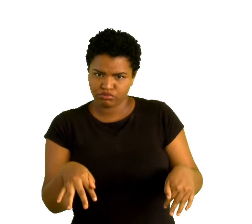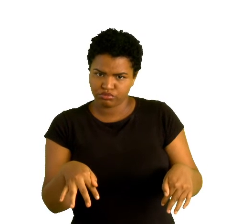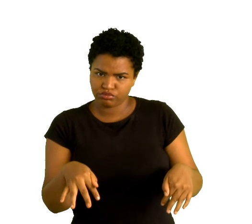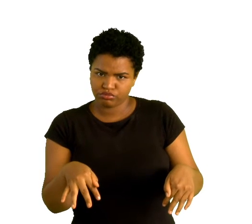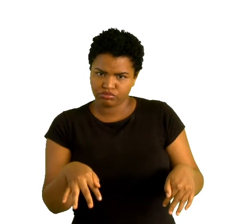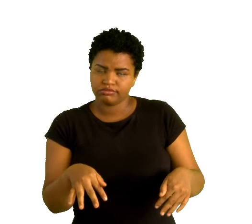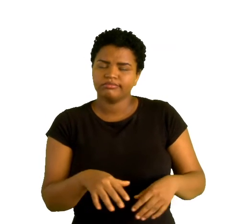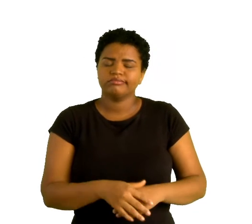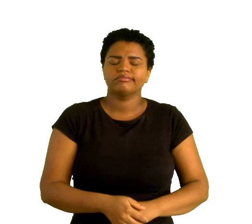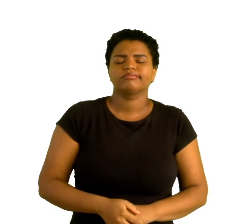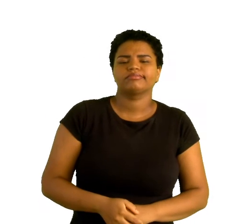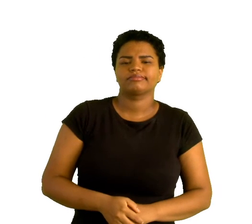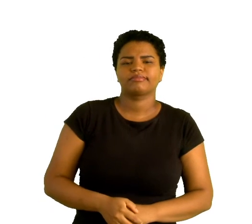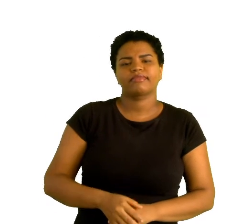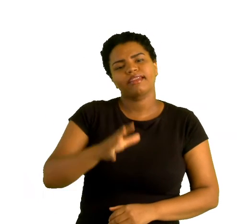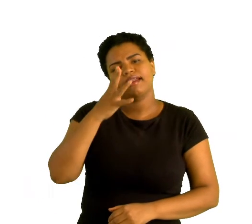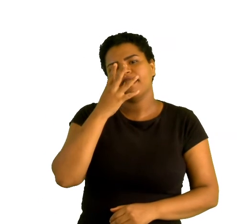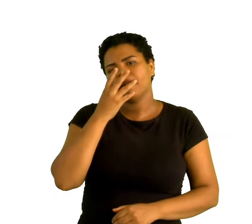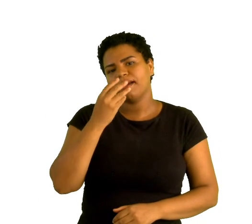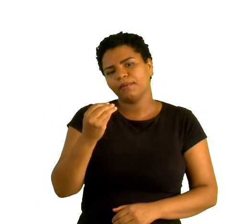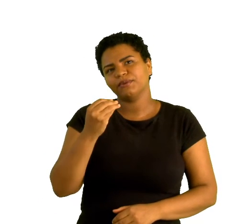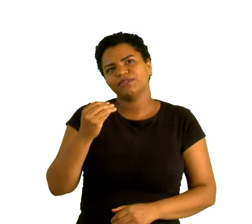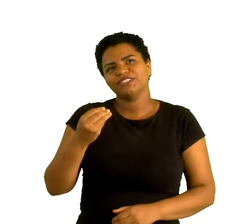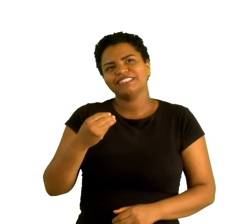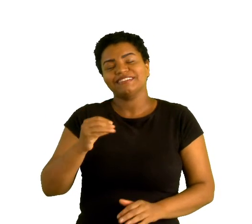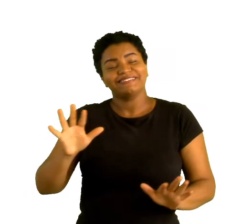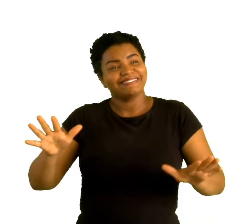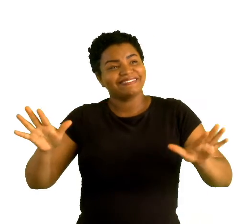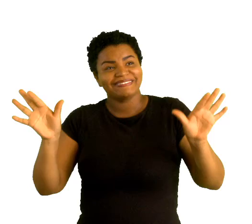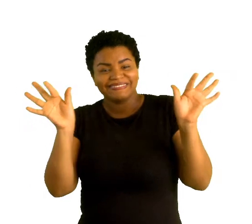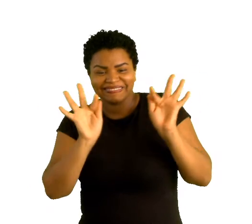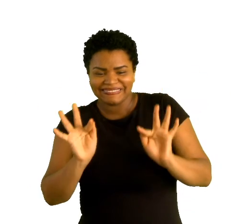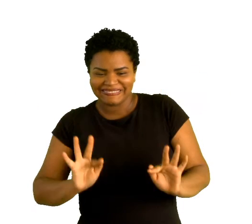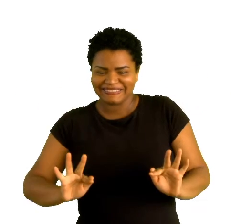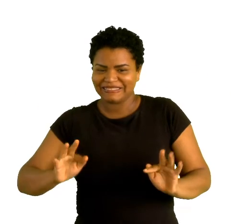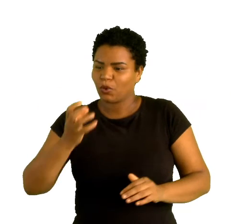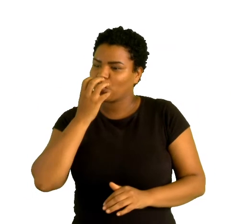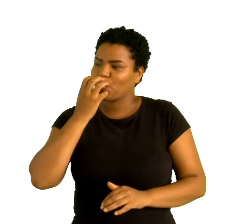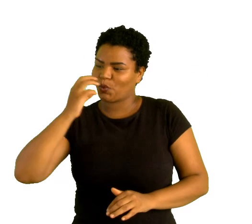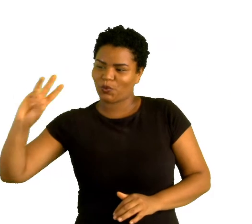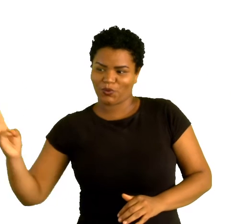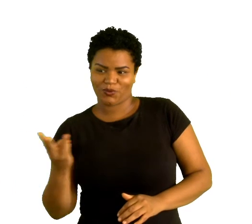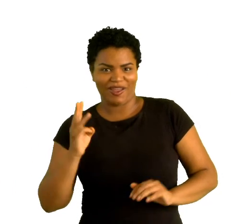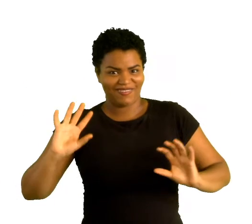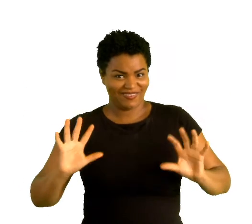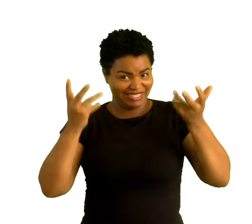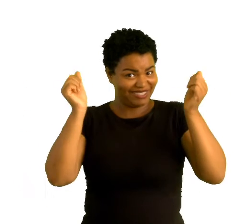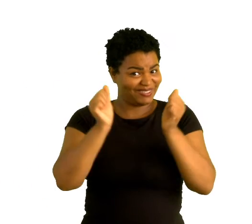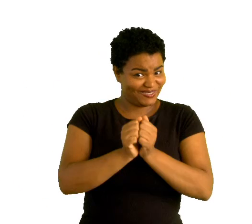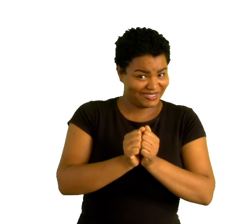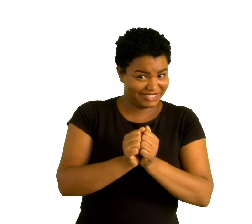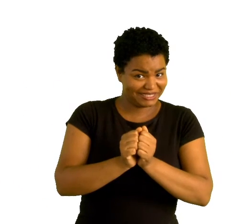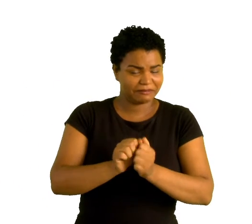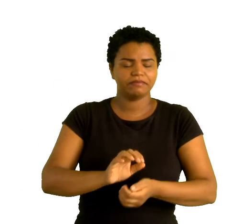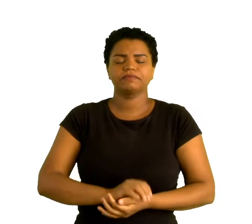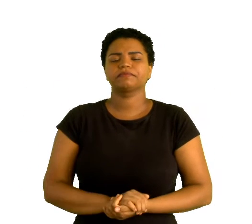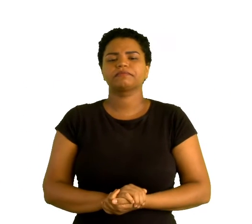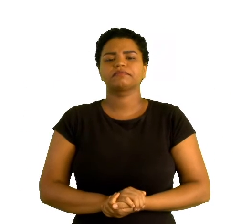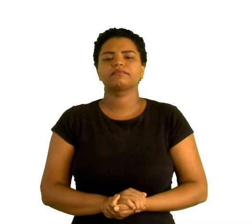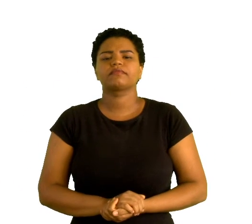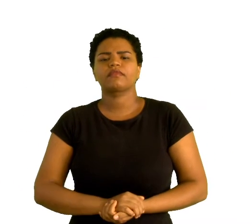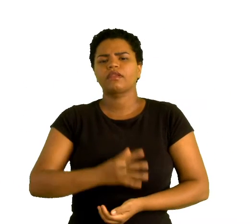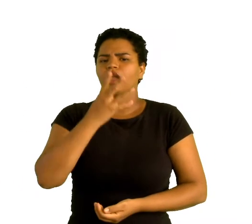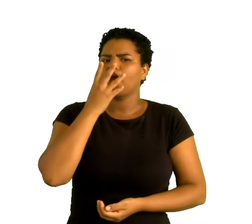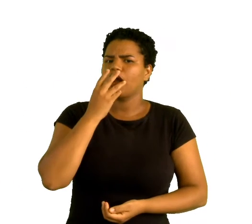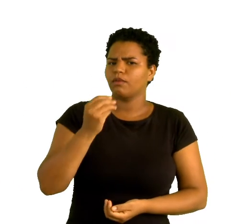A raposa fica feliz com a chegada dos cães e vão festejar juntos? A raposa avisa ao